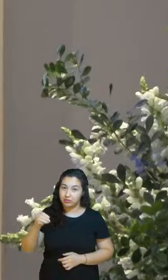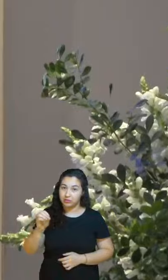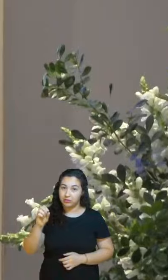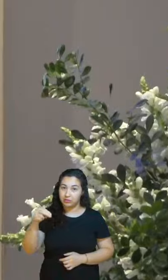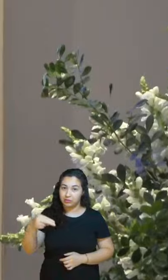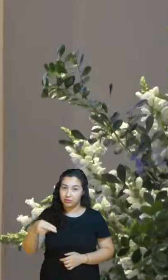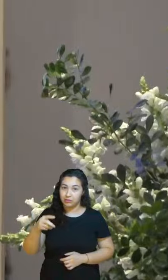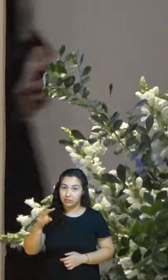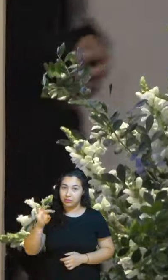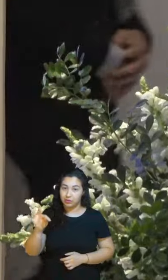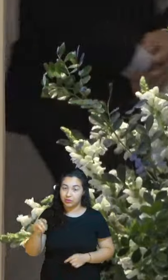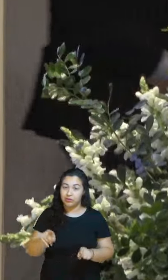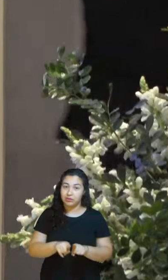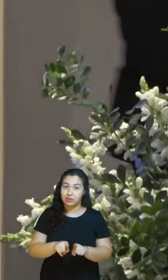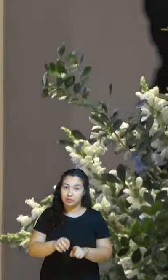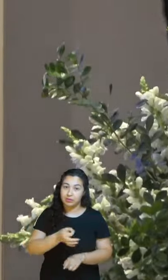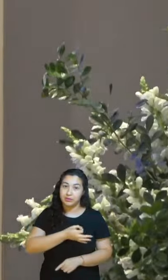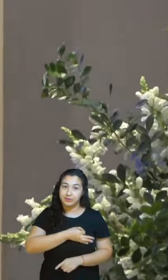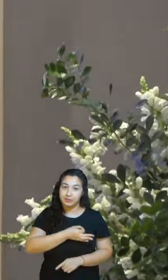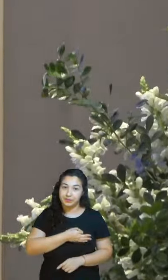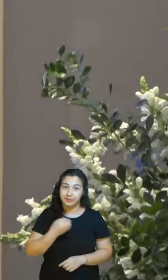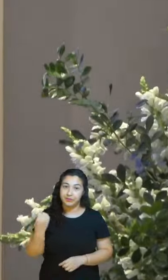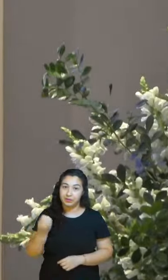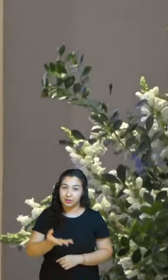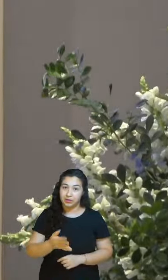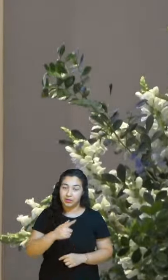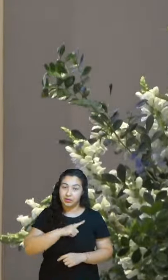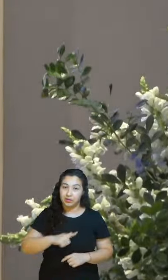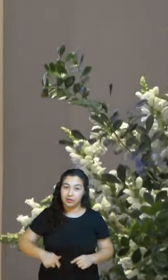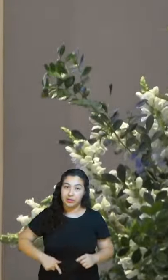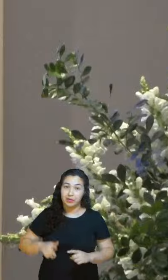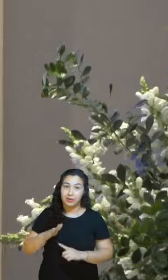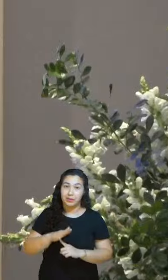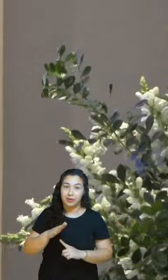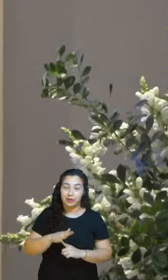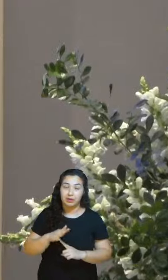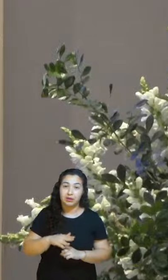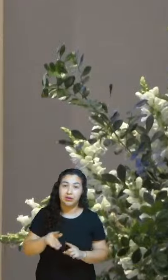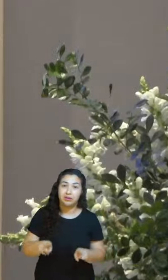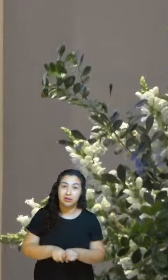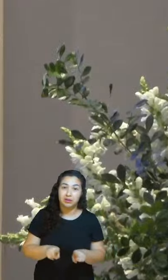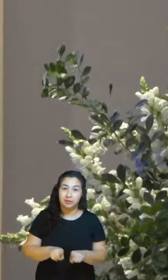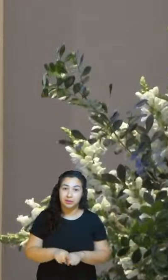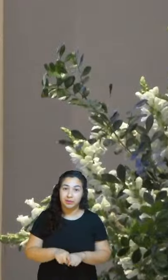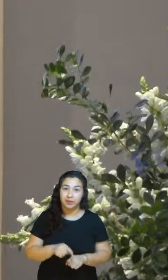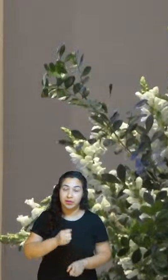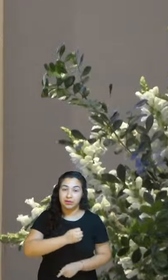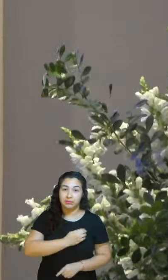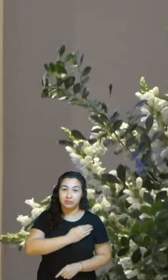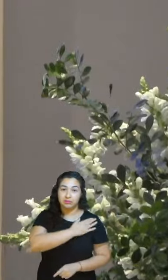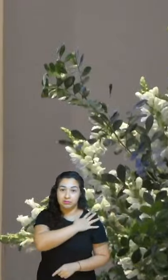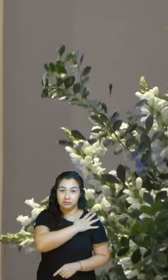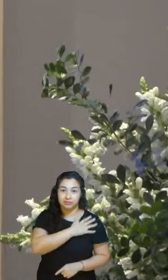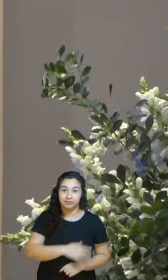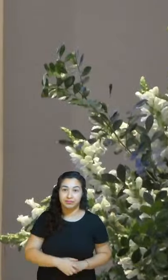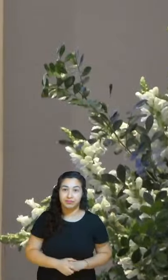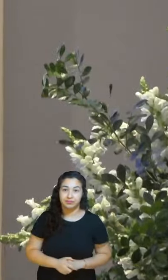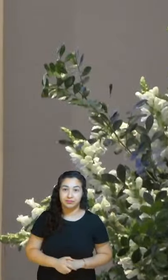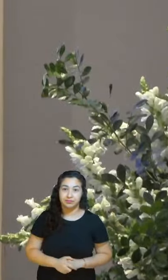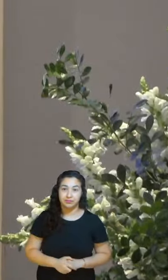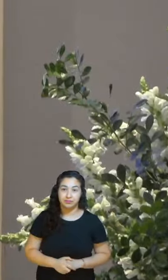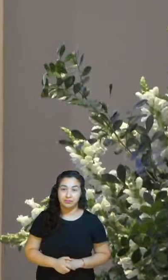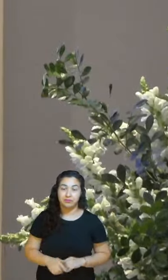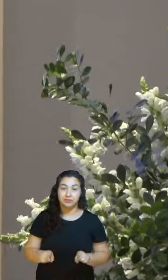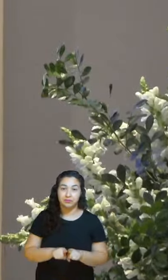alo do Pinheiro concedida pelo governo do Paraná e a ordem do mérito militar já o Desembargador João Henrique